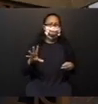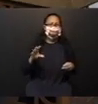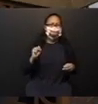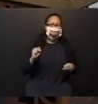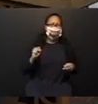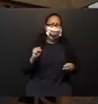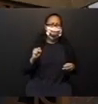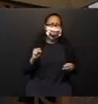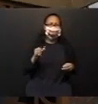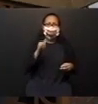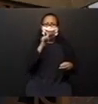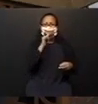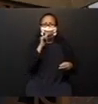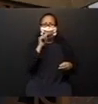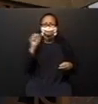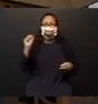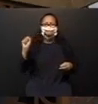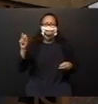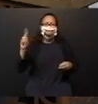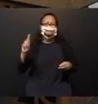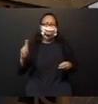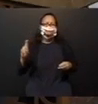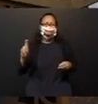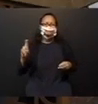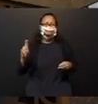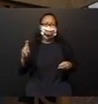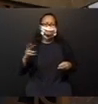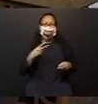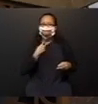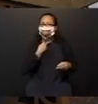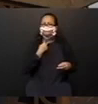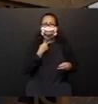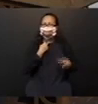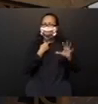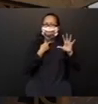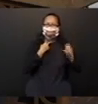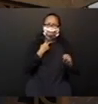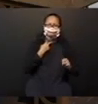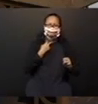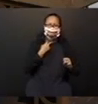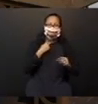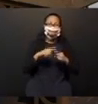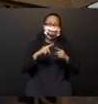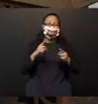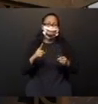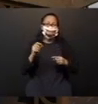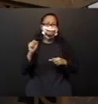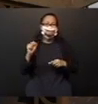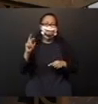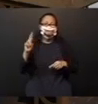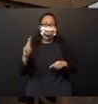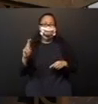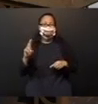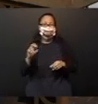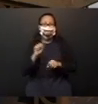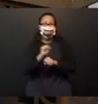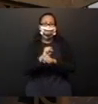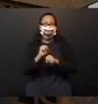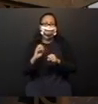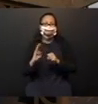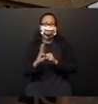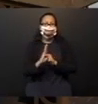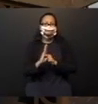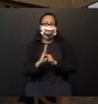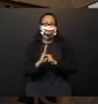ar. Ele não tem uma substância que eu possa pegar, mas a palavra ar é um substantivo. Então, olha que interessante,